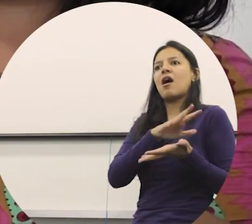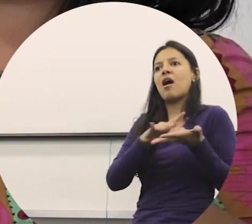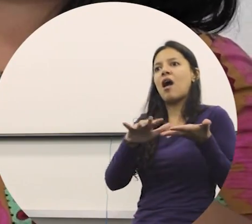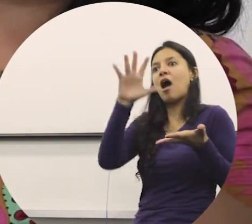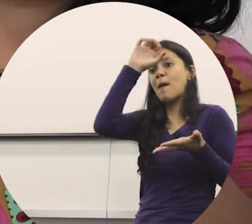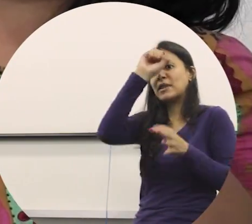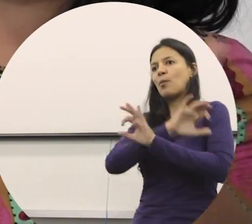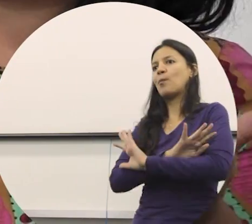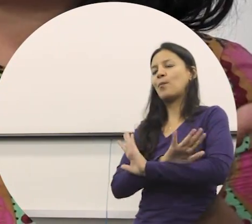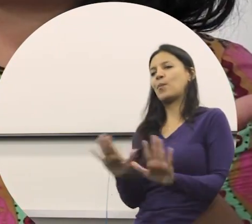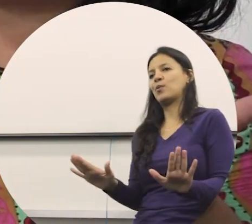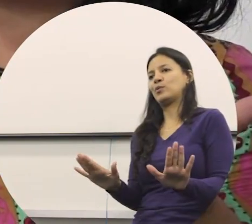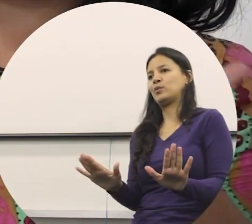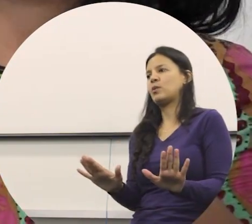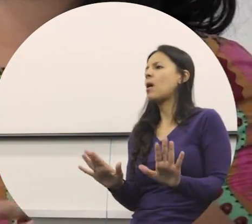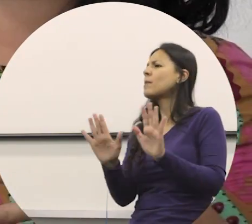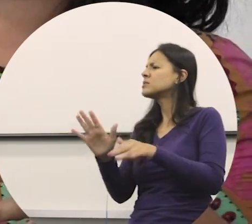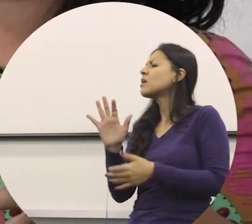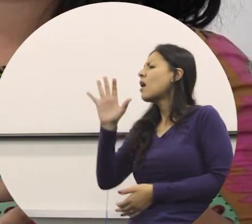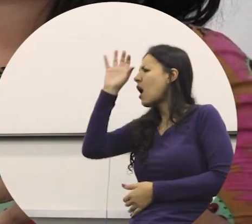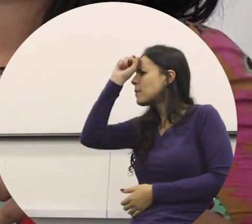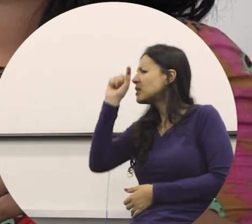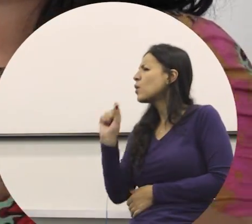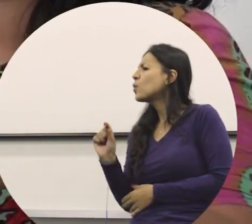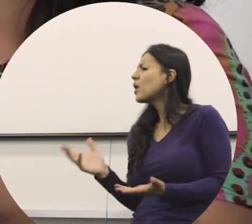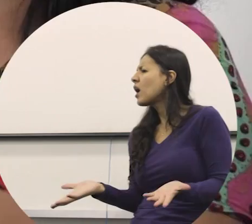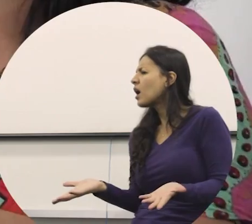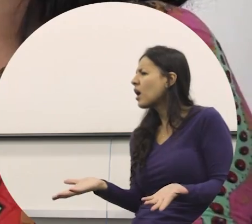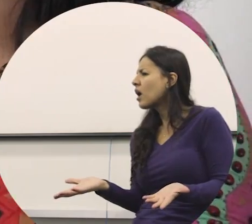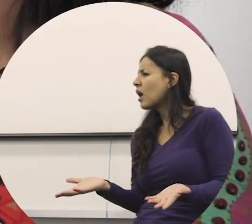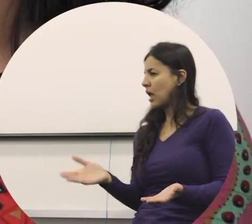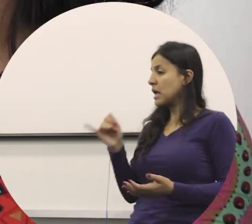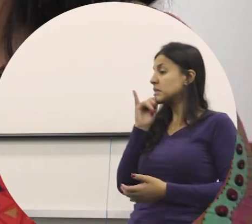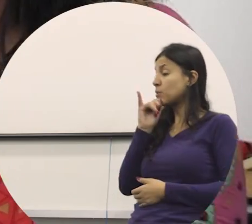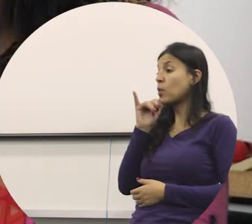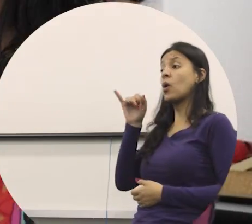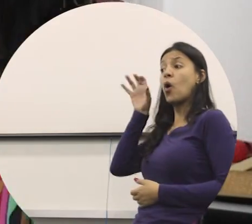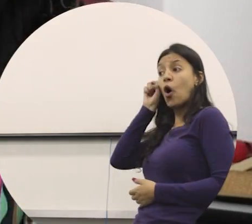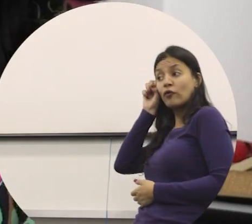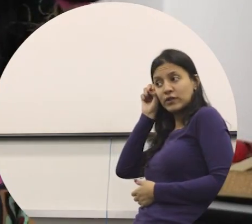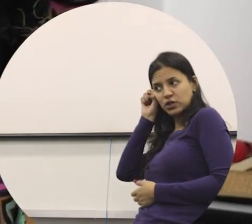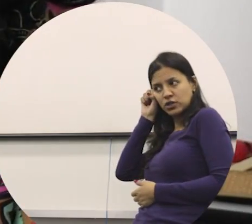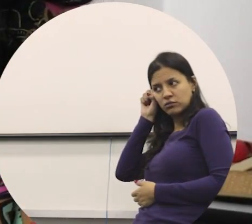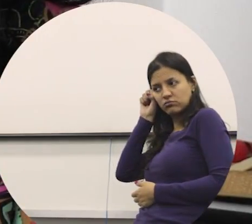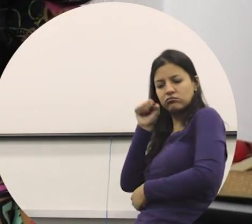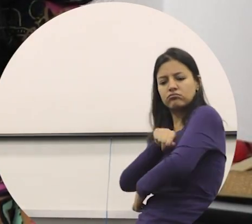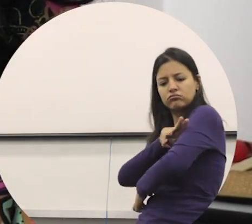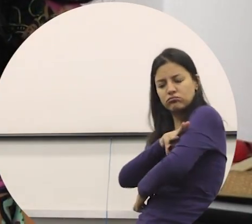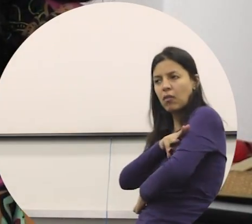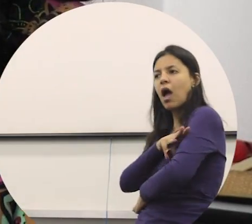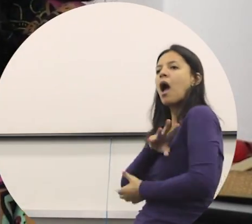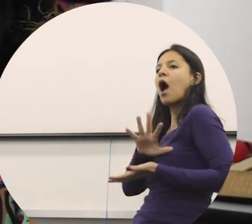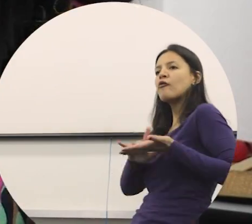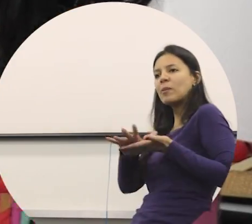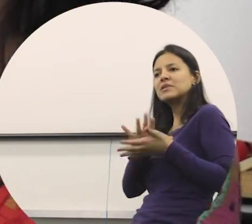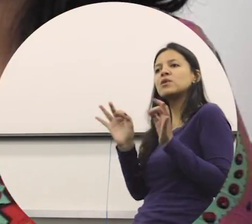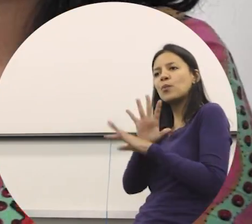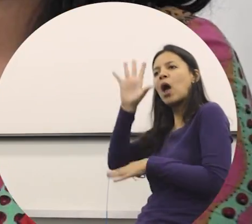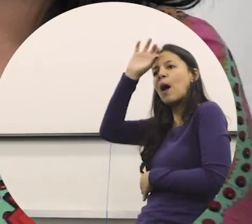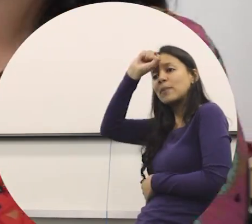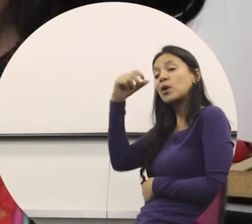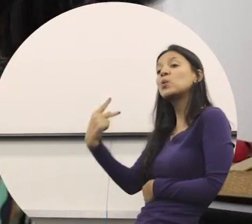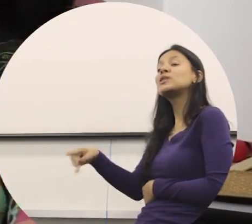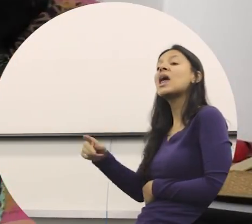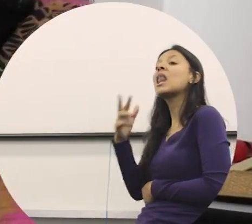pensar alfabetizadas em quê? As crianças ouvintes saem alfabetizadas na língua materna delas. E por que